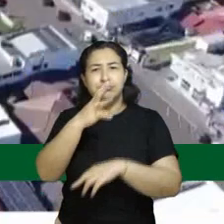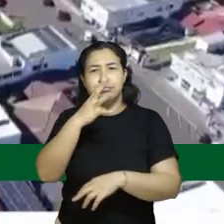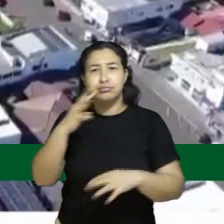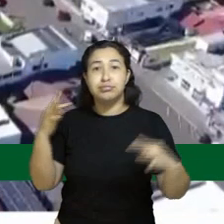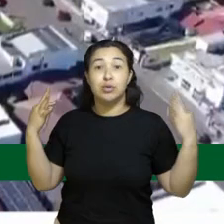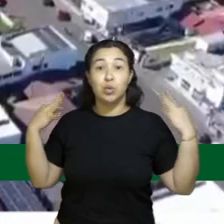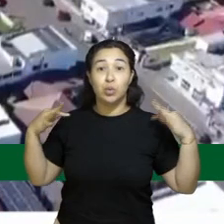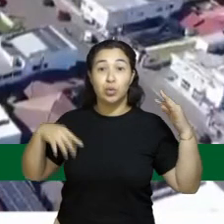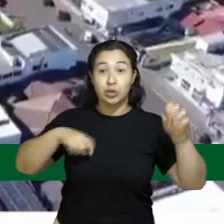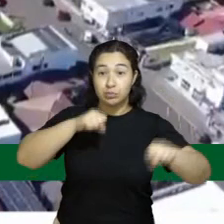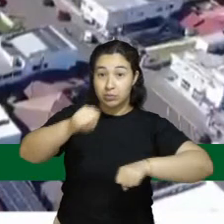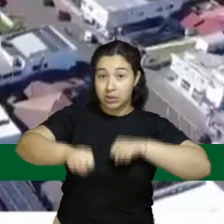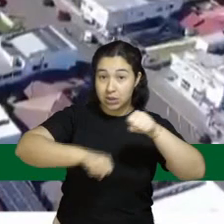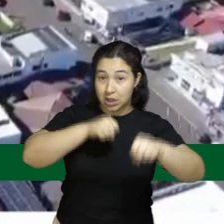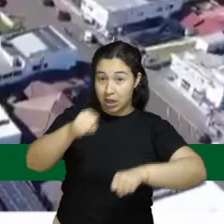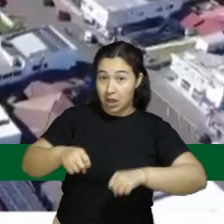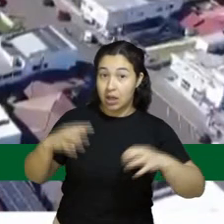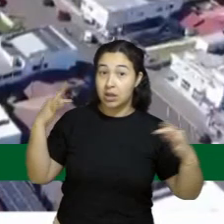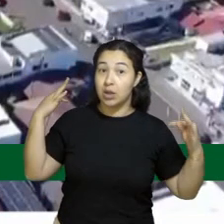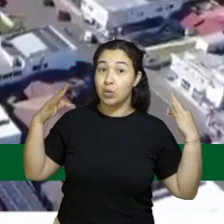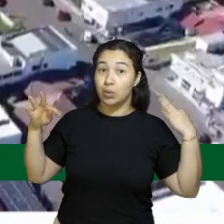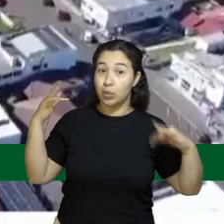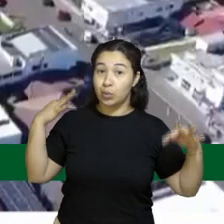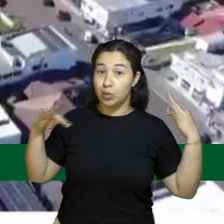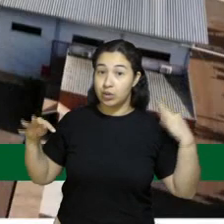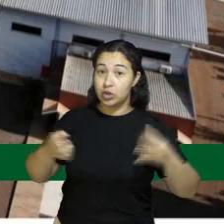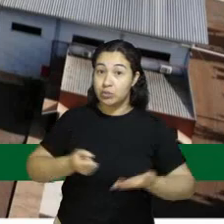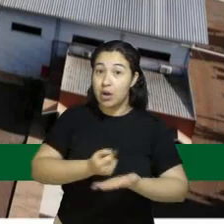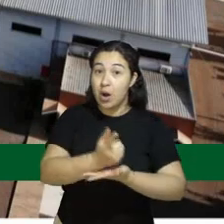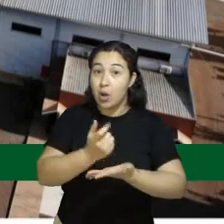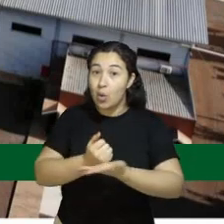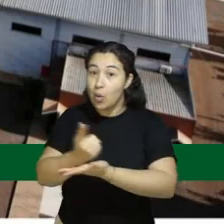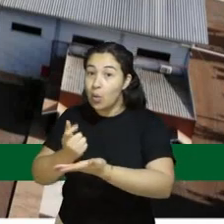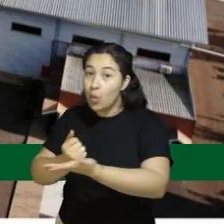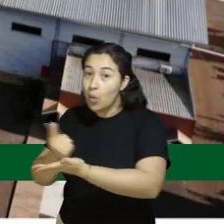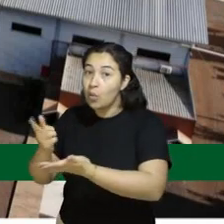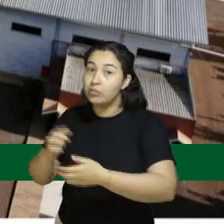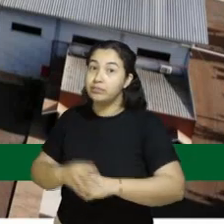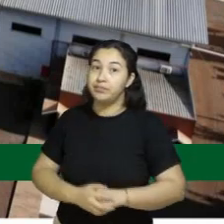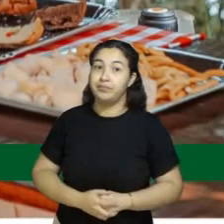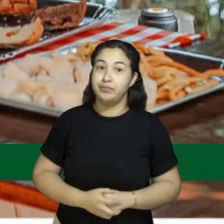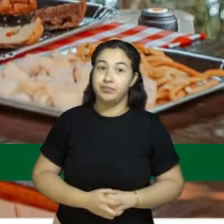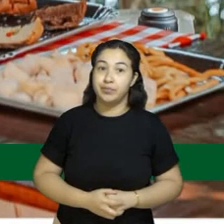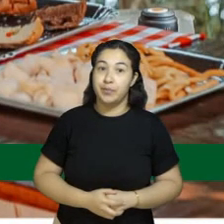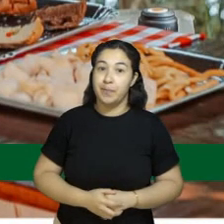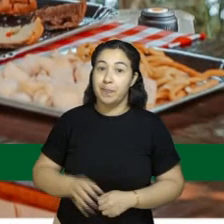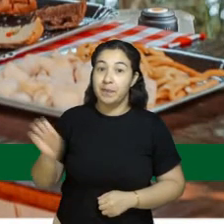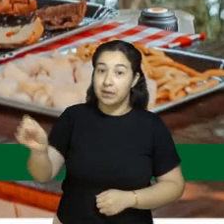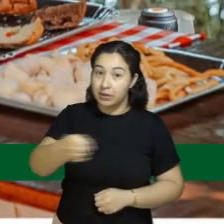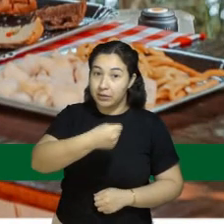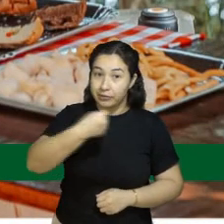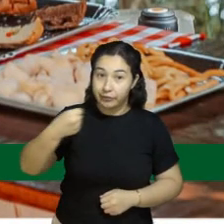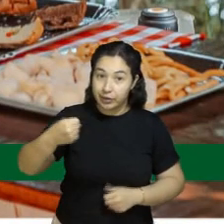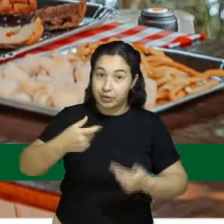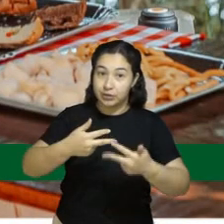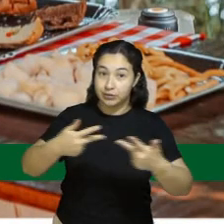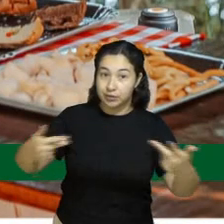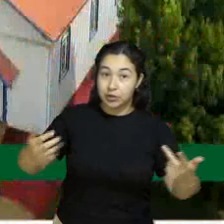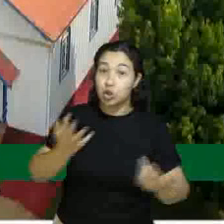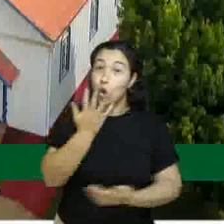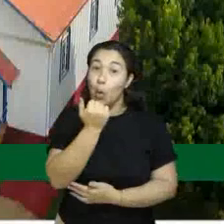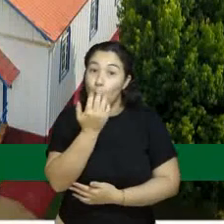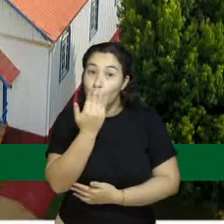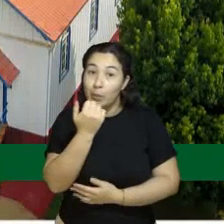cicloturismo, turismo de compras na trifronteira, as cervejarias, a